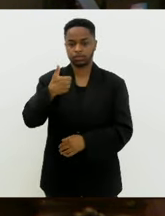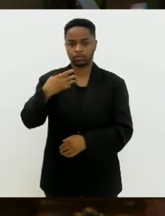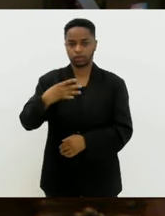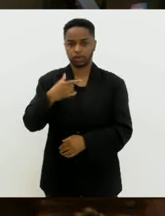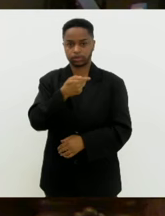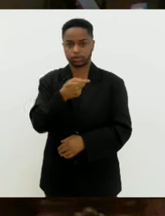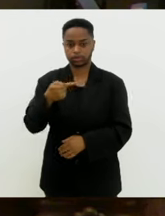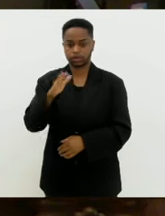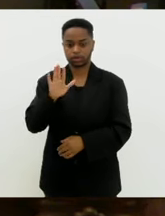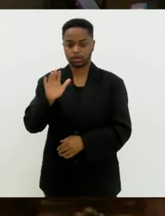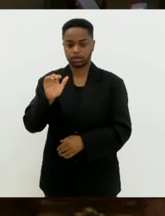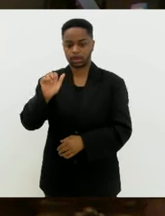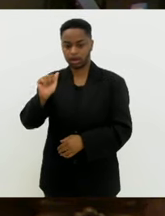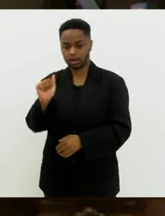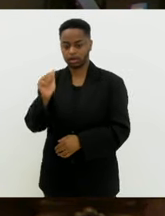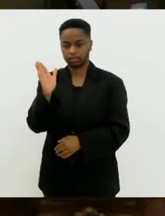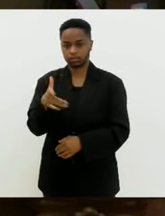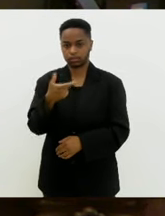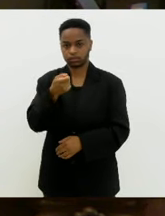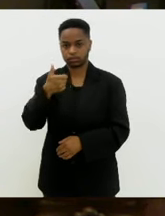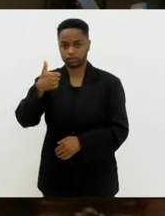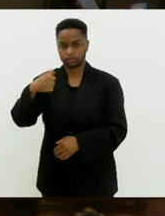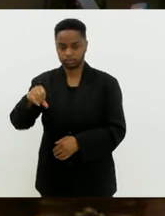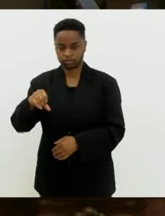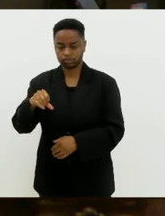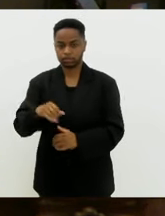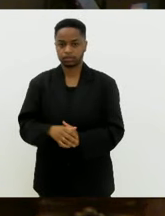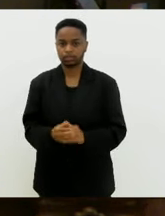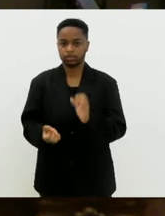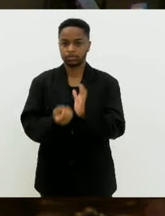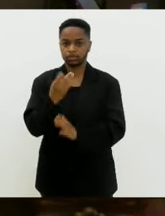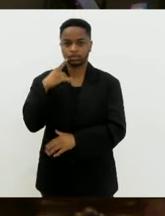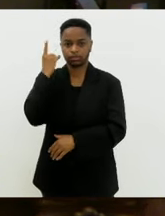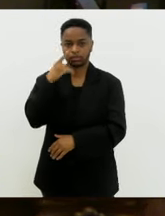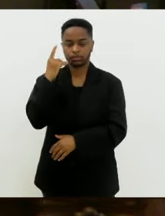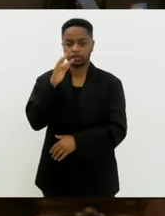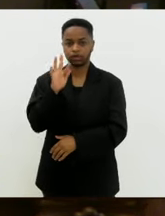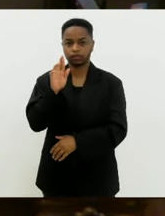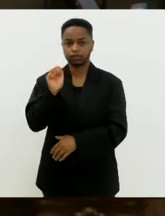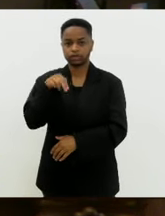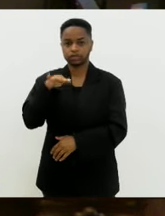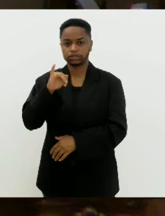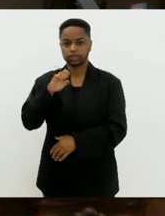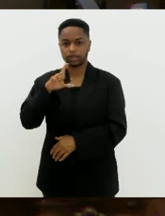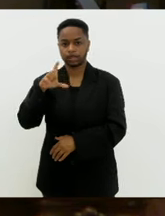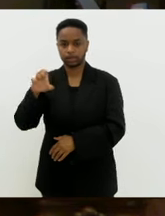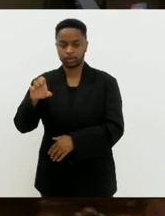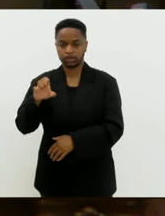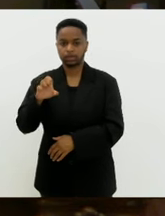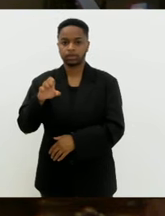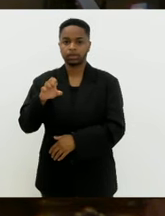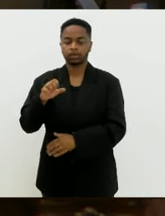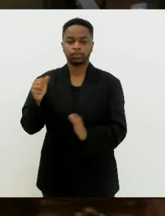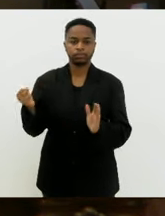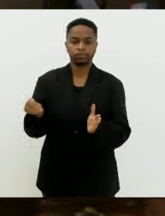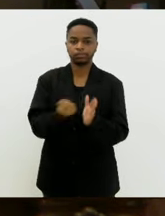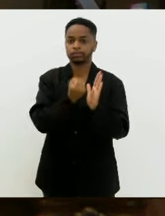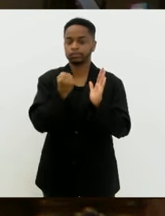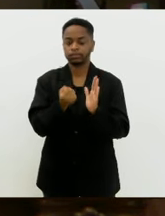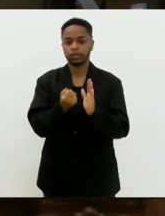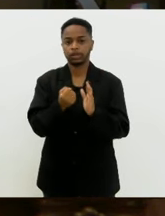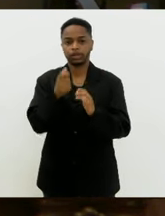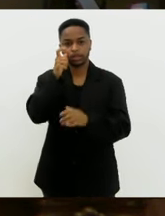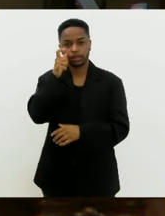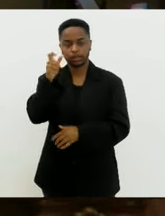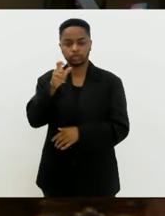1477-A de 2019, de autoria da deputada Franciane Mota, que tomba por interesse histórico e cultural